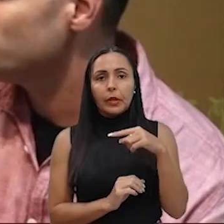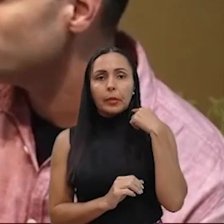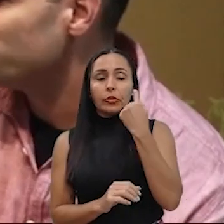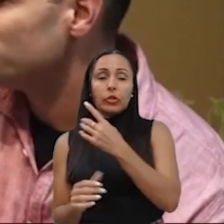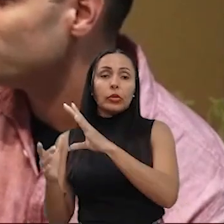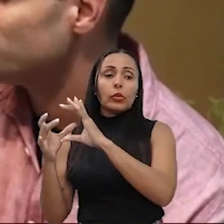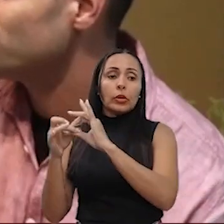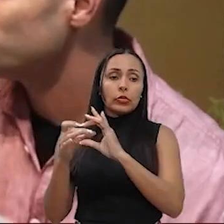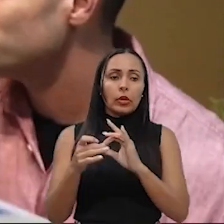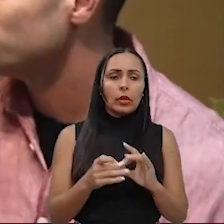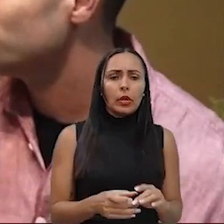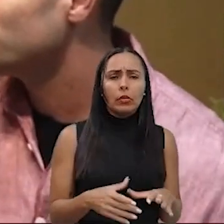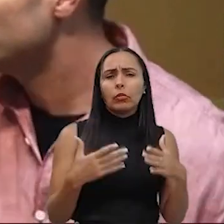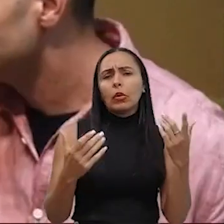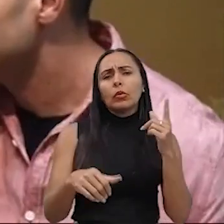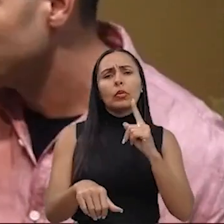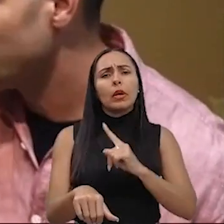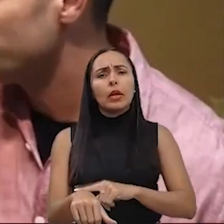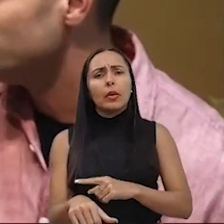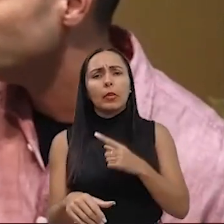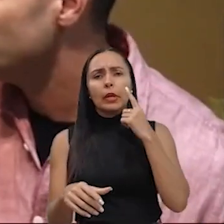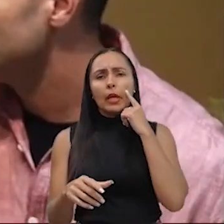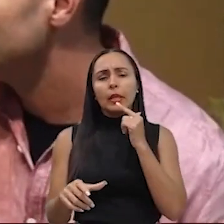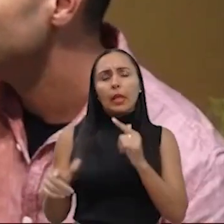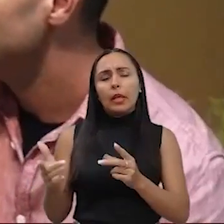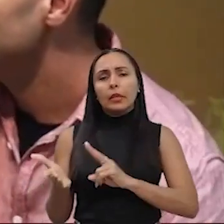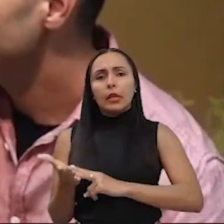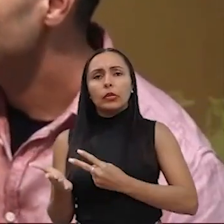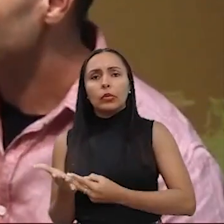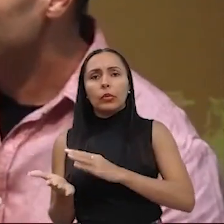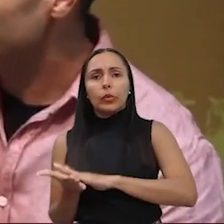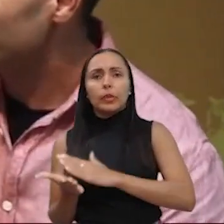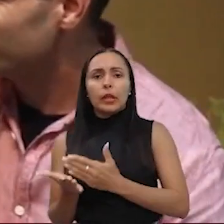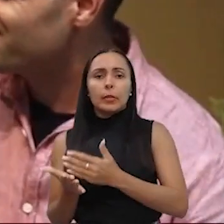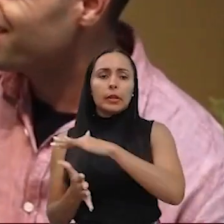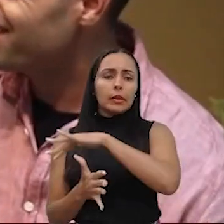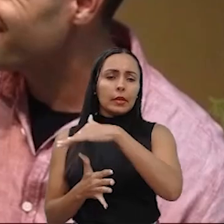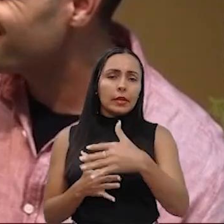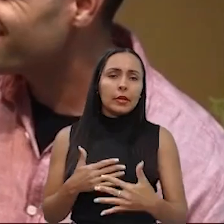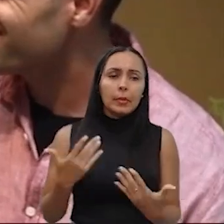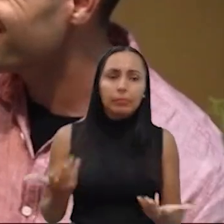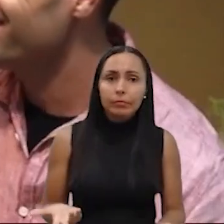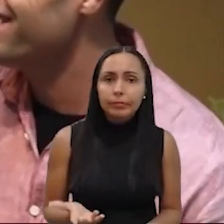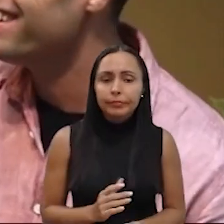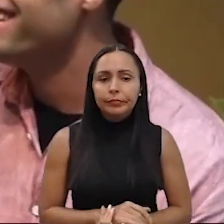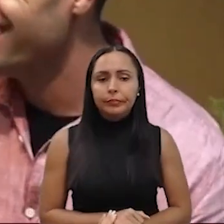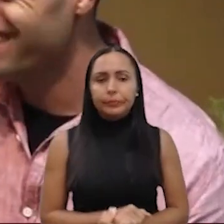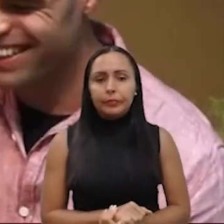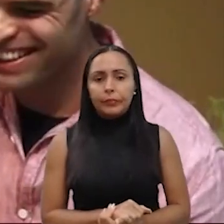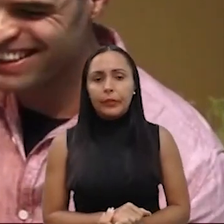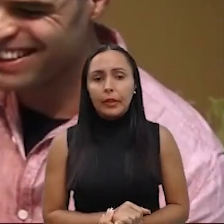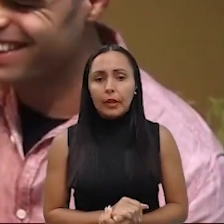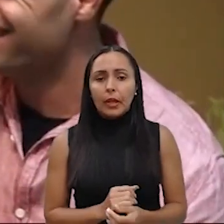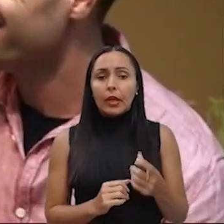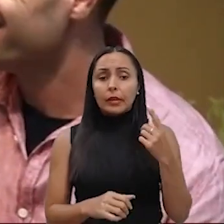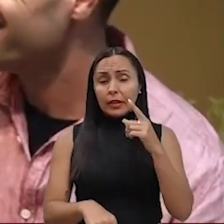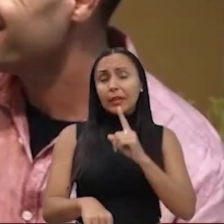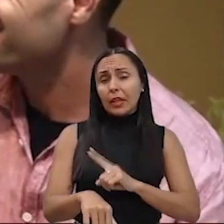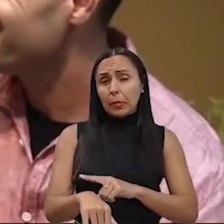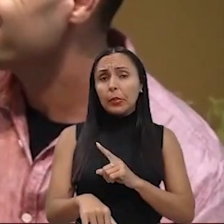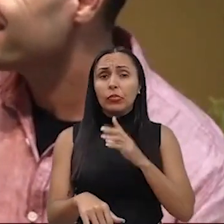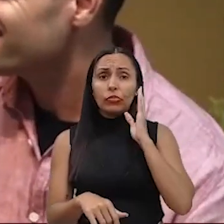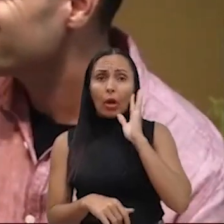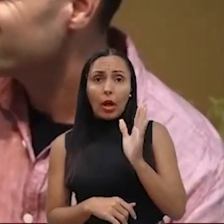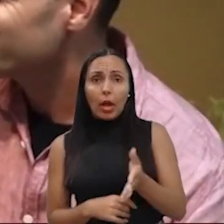aqui, há quanto tempo tu atua como tradutor, intérprete de Libras? Pois é, já tem um tempinho. Eu comecei a